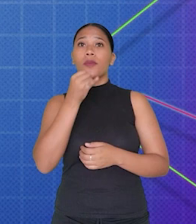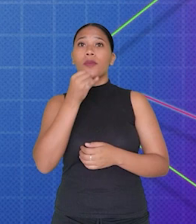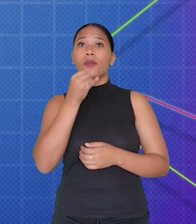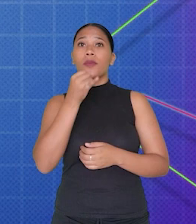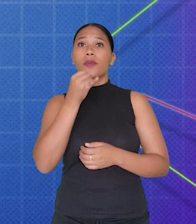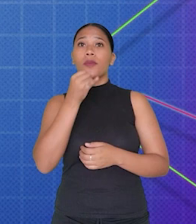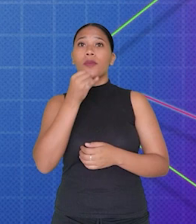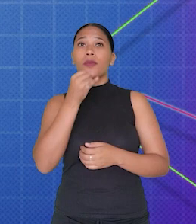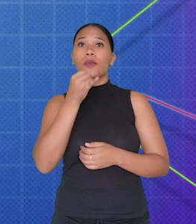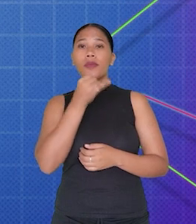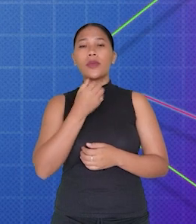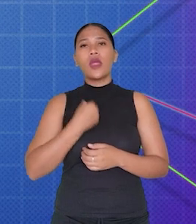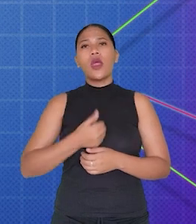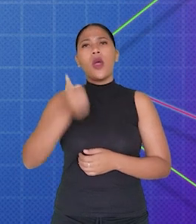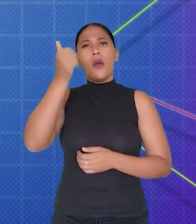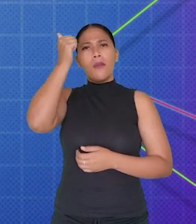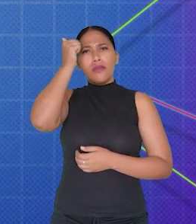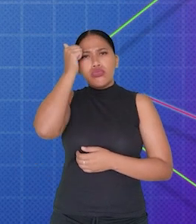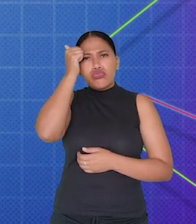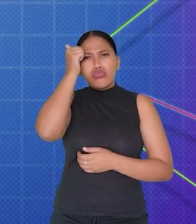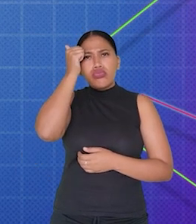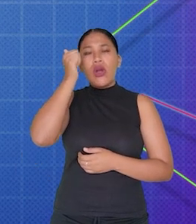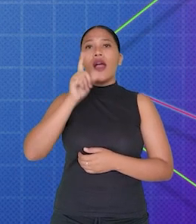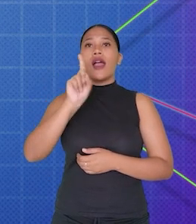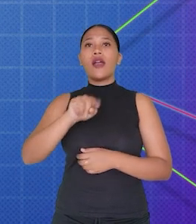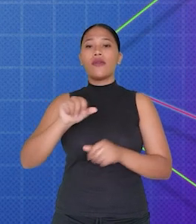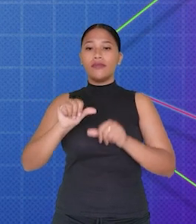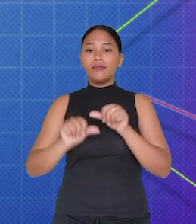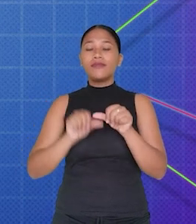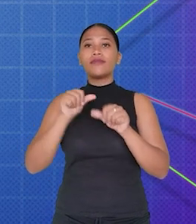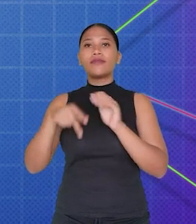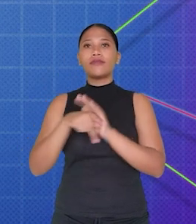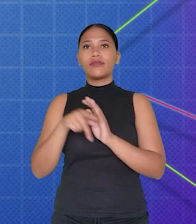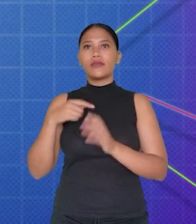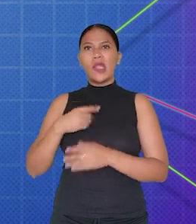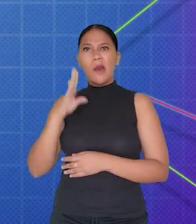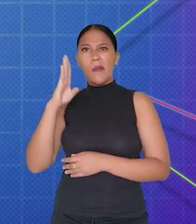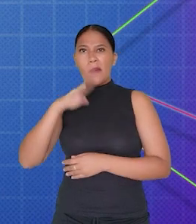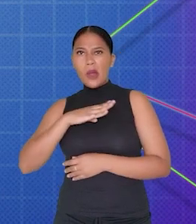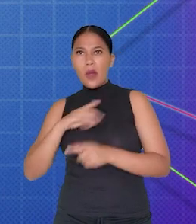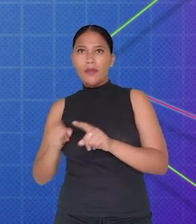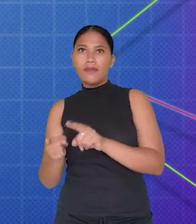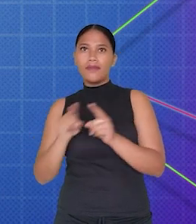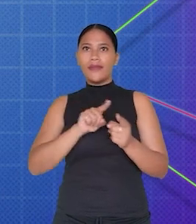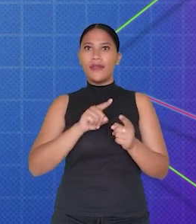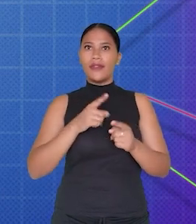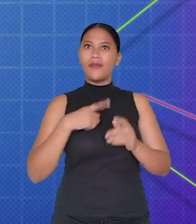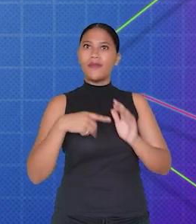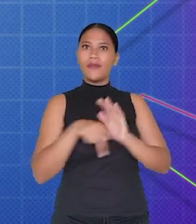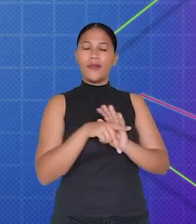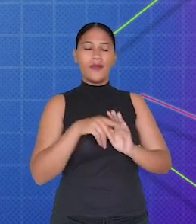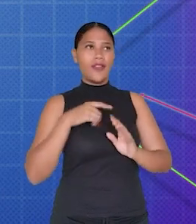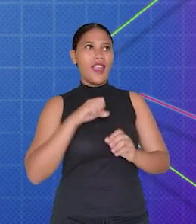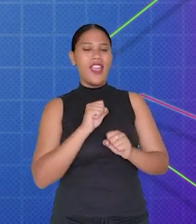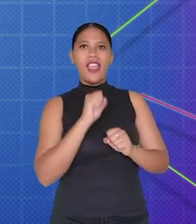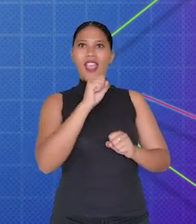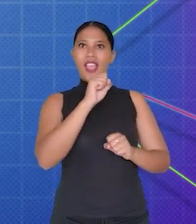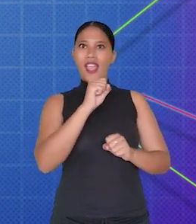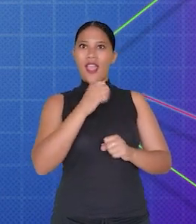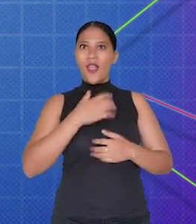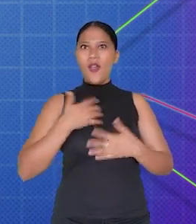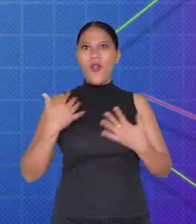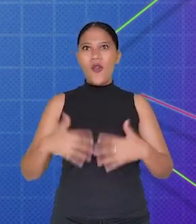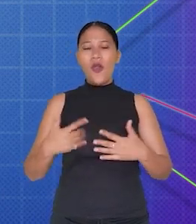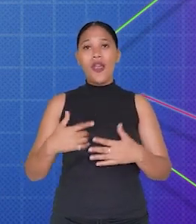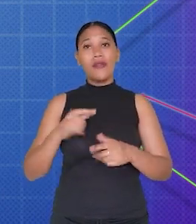ao que o professor está citando. Esse arco se concentra na transformação de um personagem de vilão para herói, geralmente através